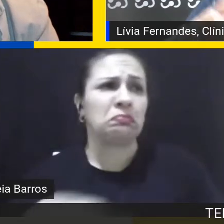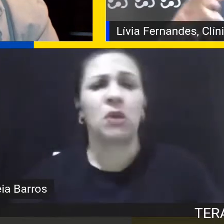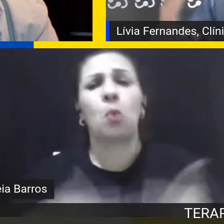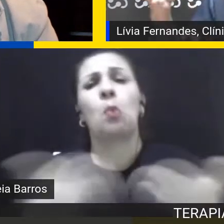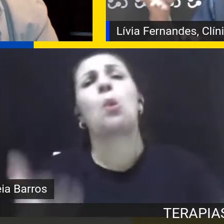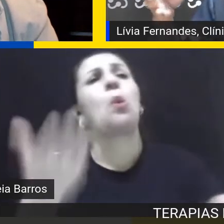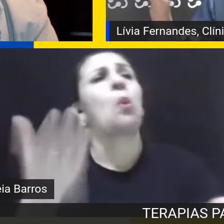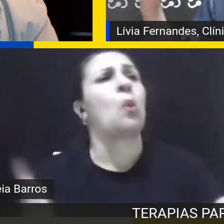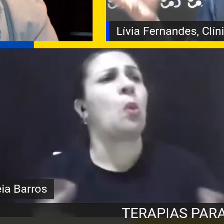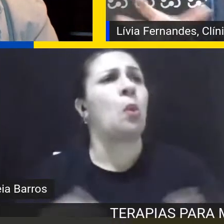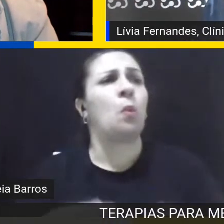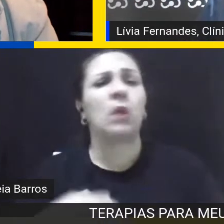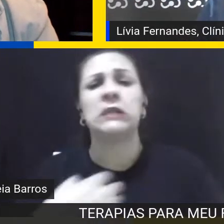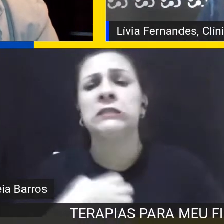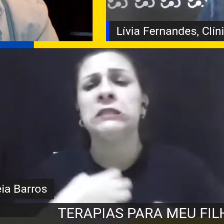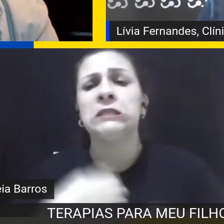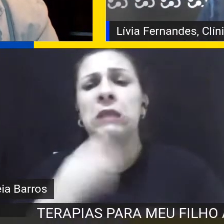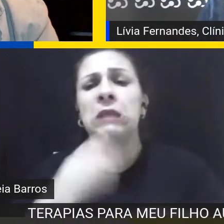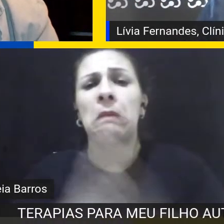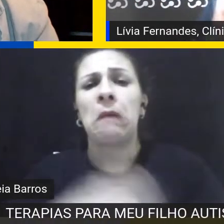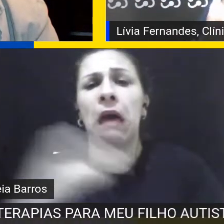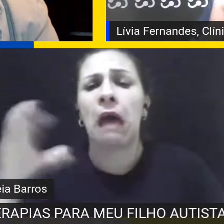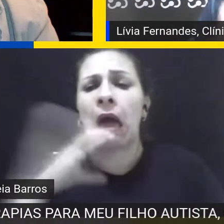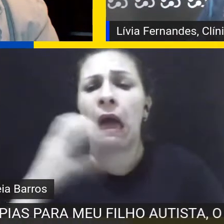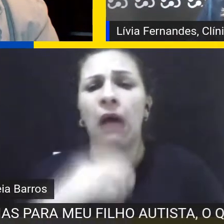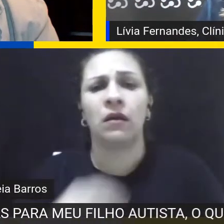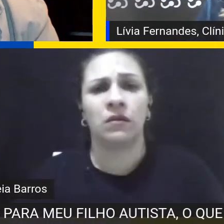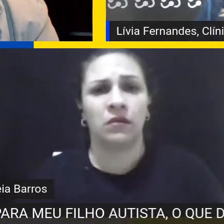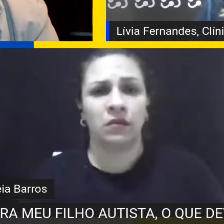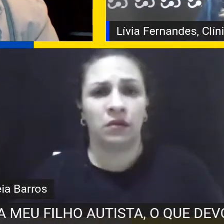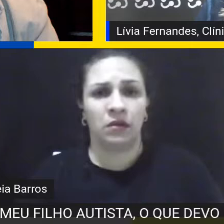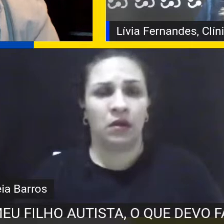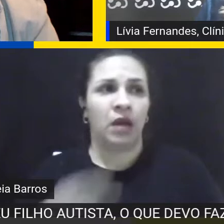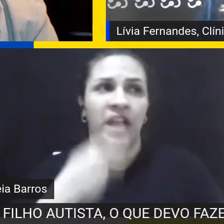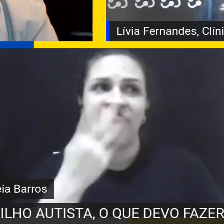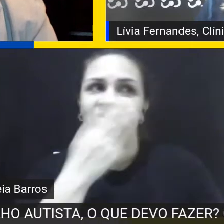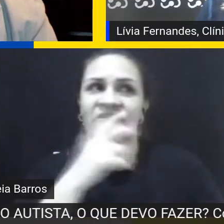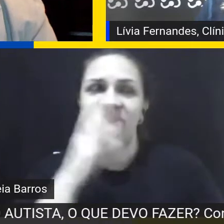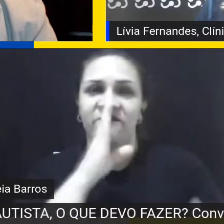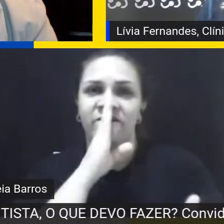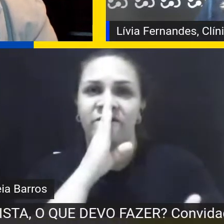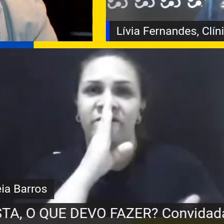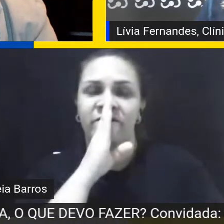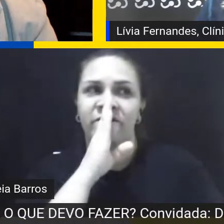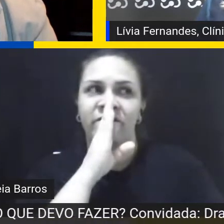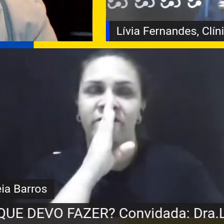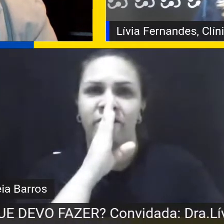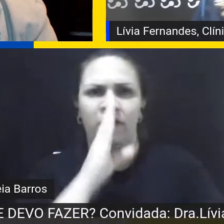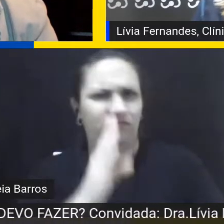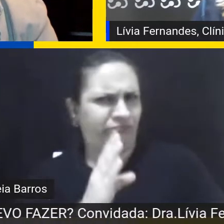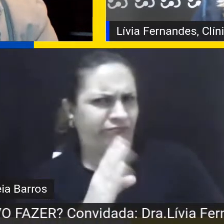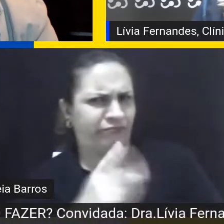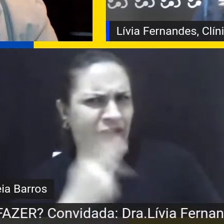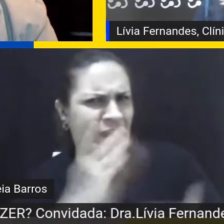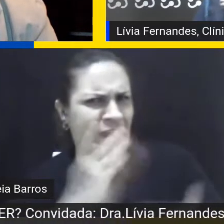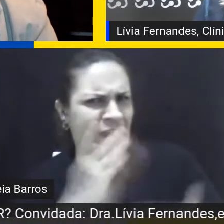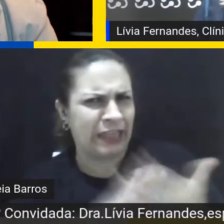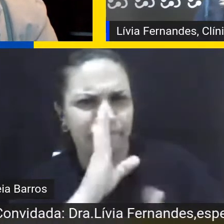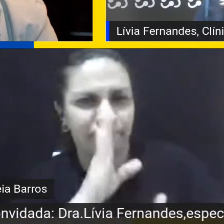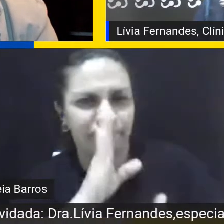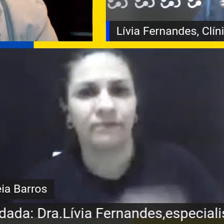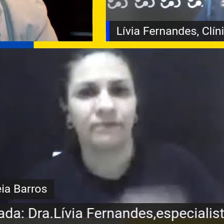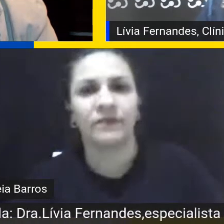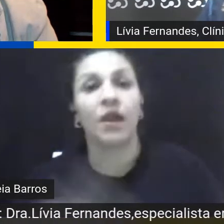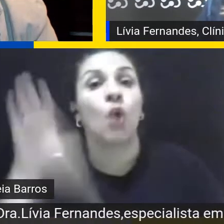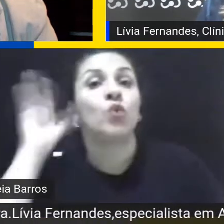primeiro sintoma mais alarmante para o pai? Meu filho ainda não fala. Então, o que a gente escuta dos